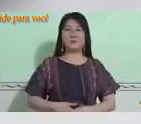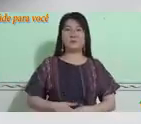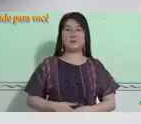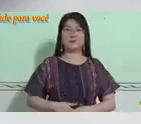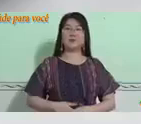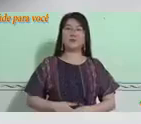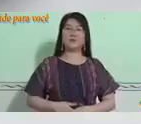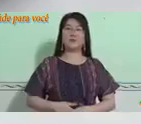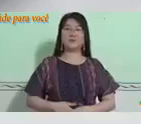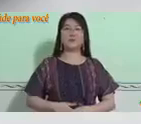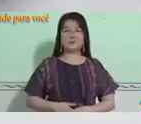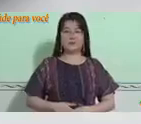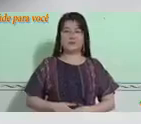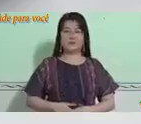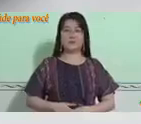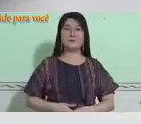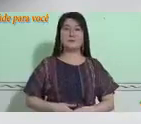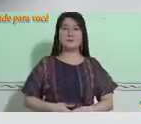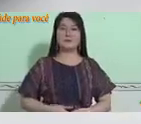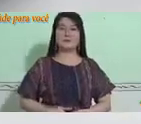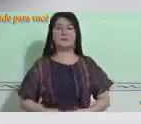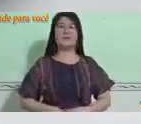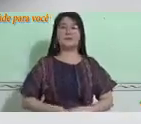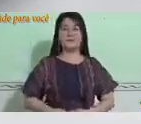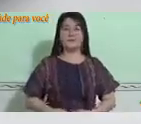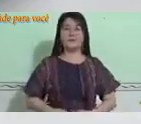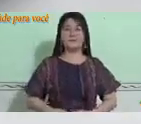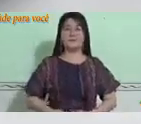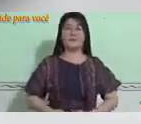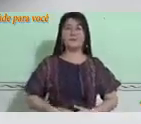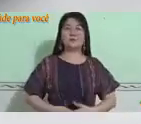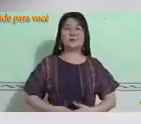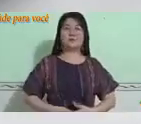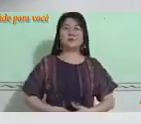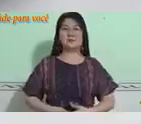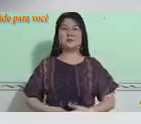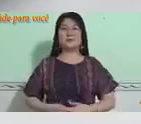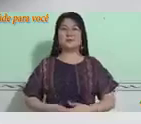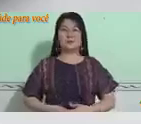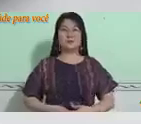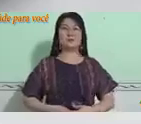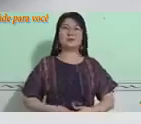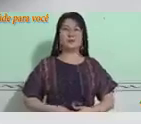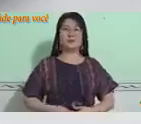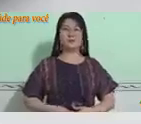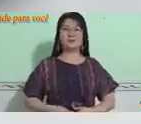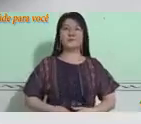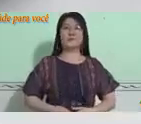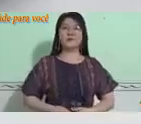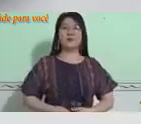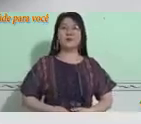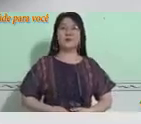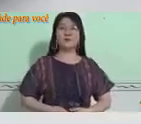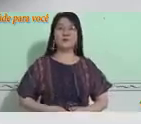Além disso, é importante que a população de regiões endêmicas seja tratada periodicamente com remédios que promovam